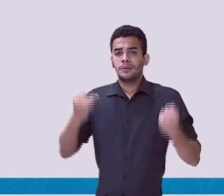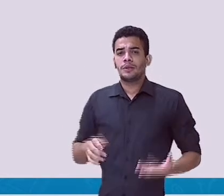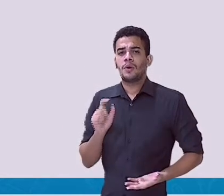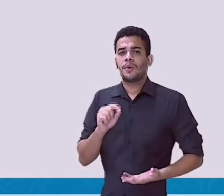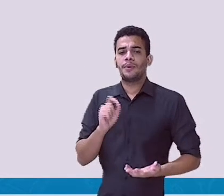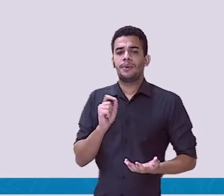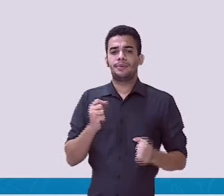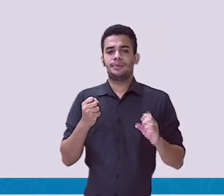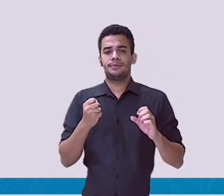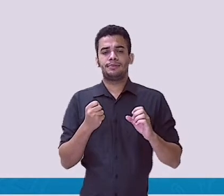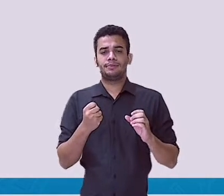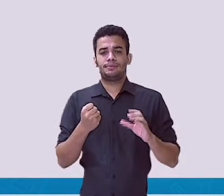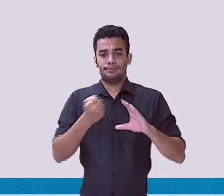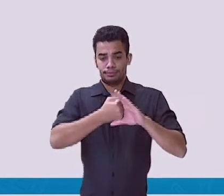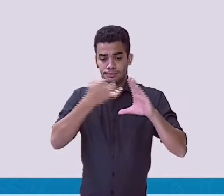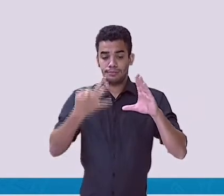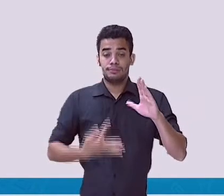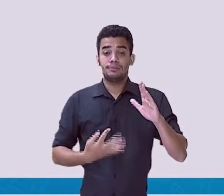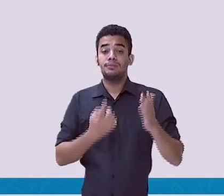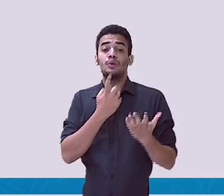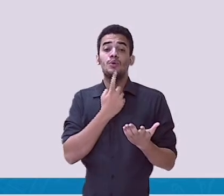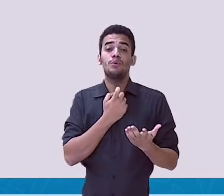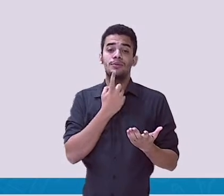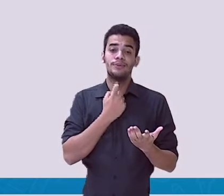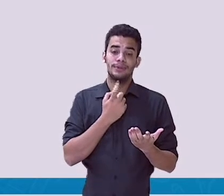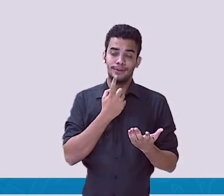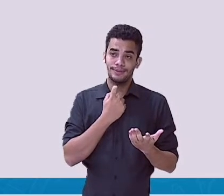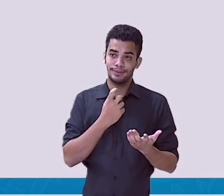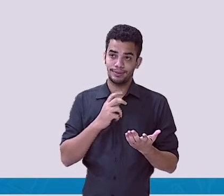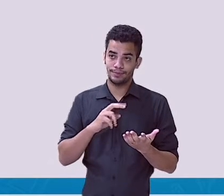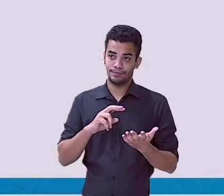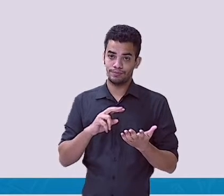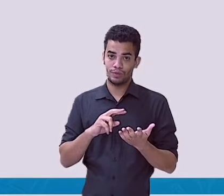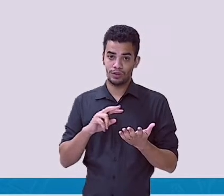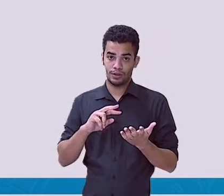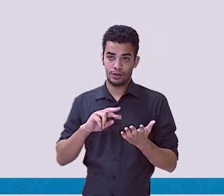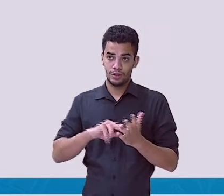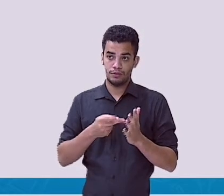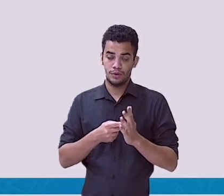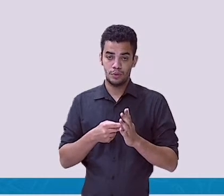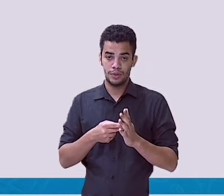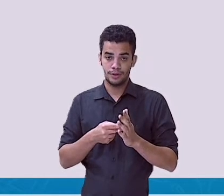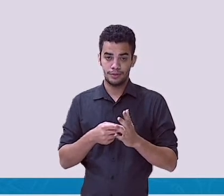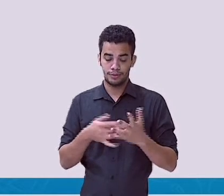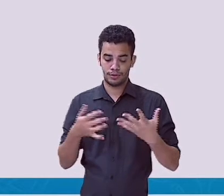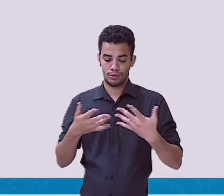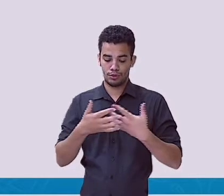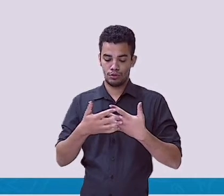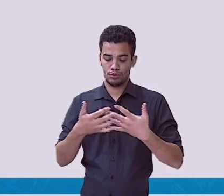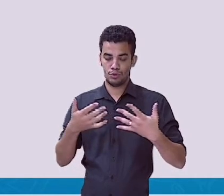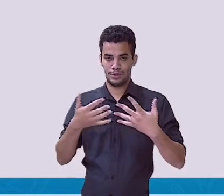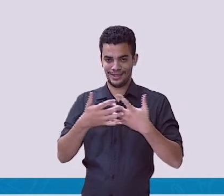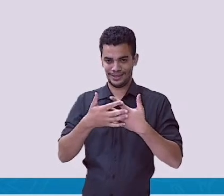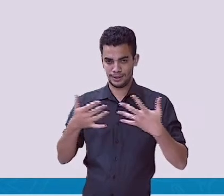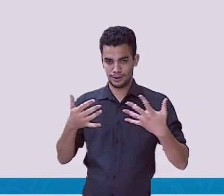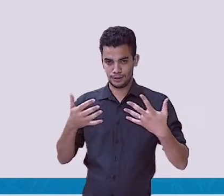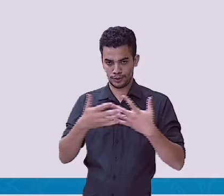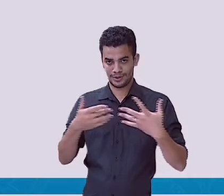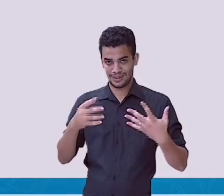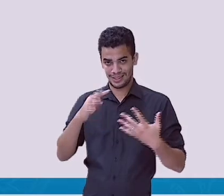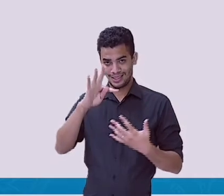o sangue é um tecido líquido. O sangue é tecido? Sim. E tem uma